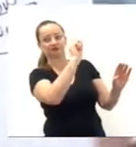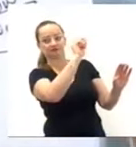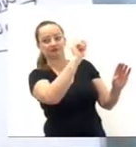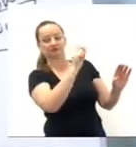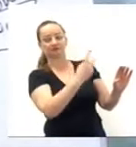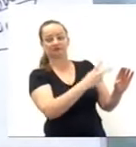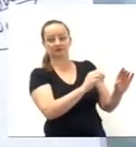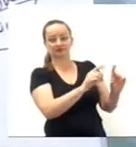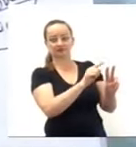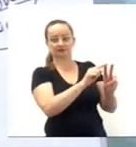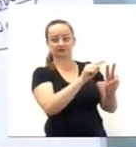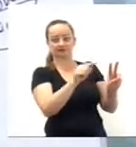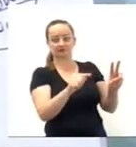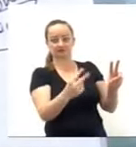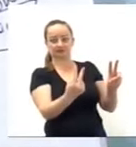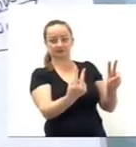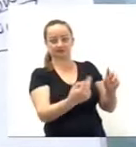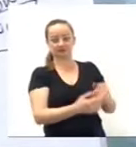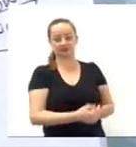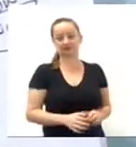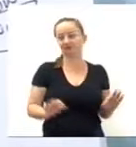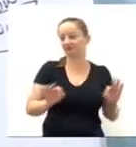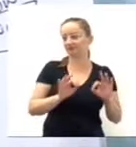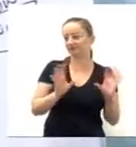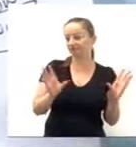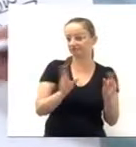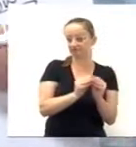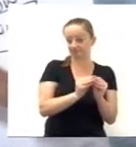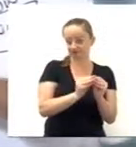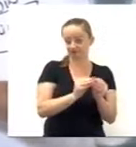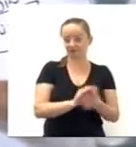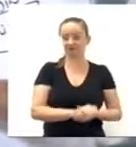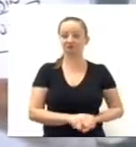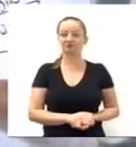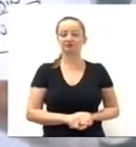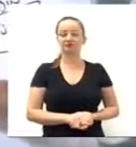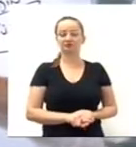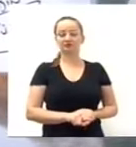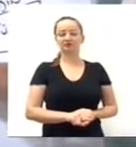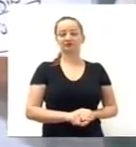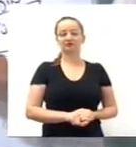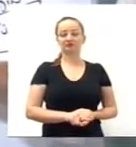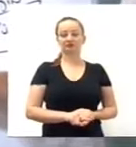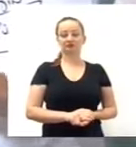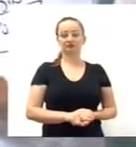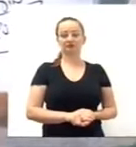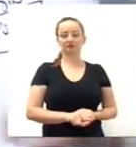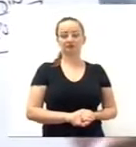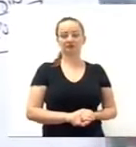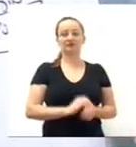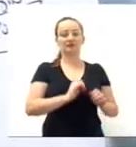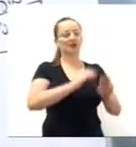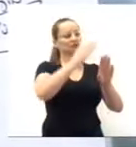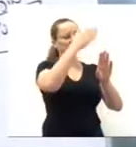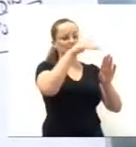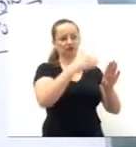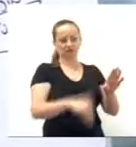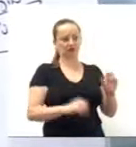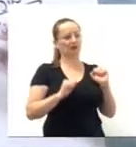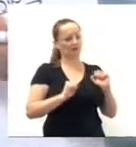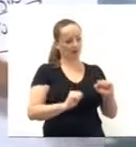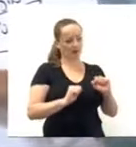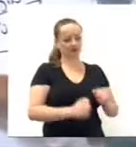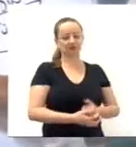raiz de 2, certo? Simplifico, vamos simplificar? Então, posso cortar aqui e cortar aqui, certo?